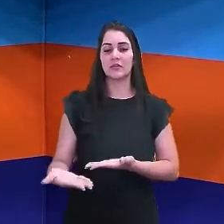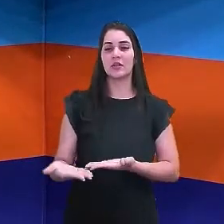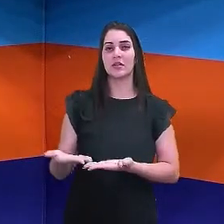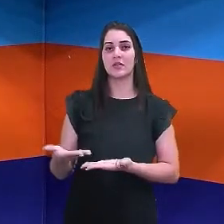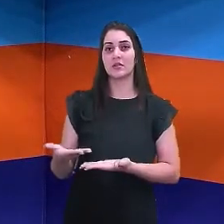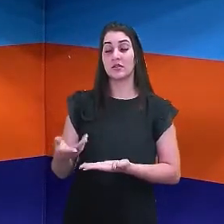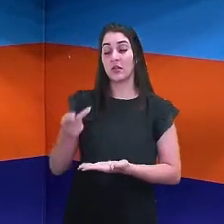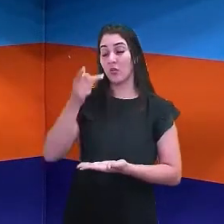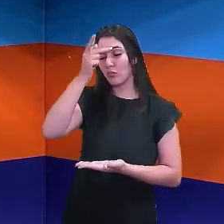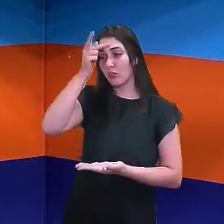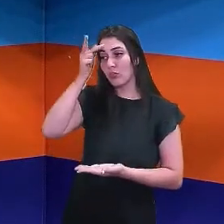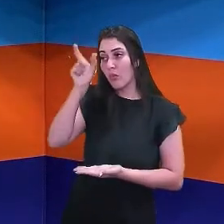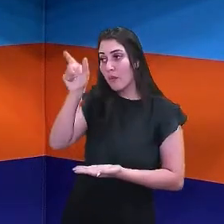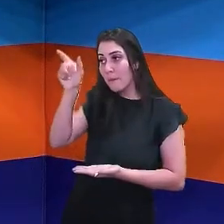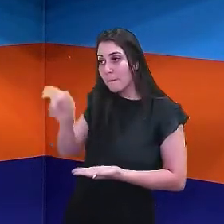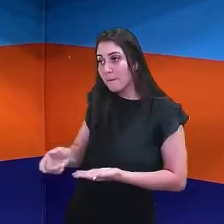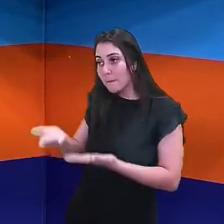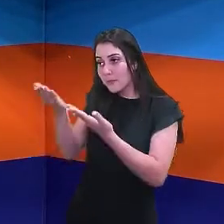que pudesse